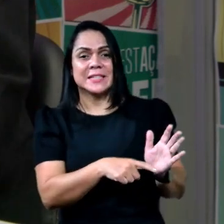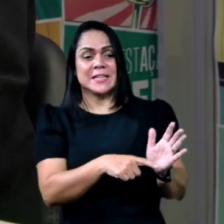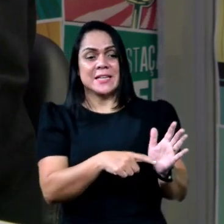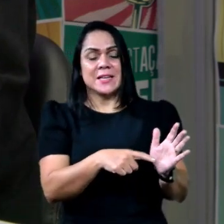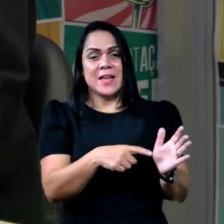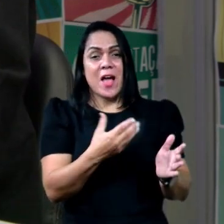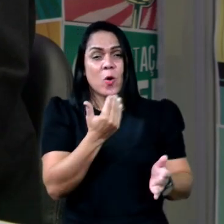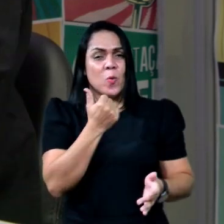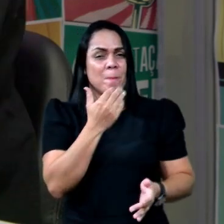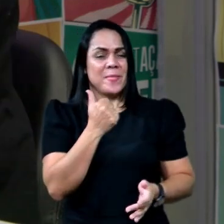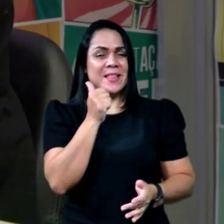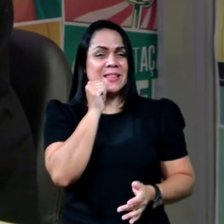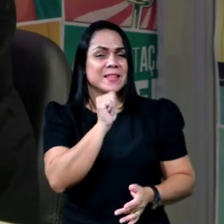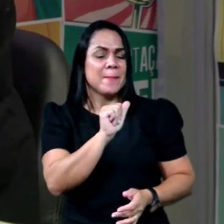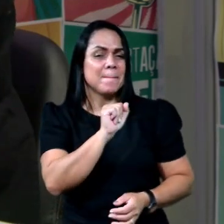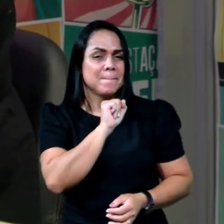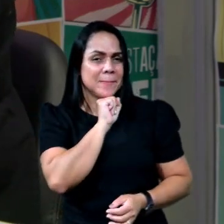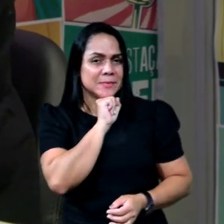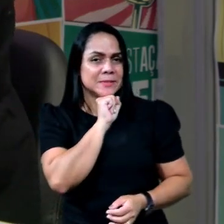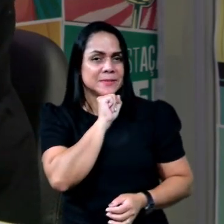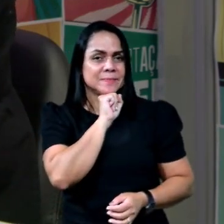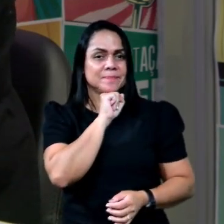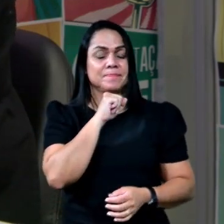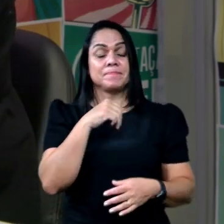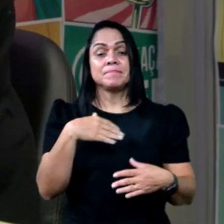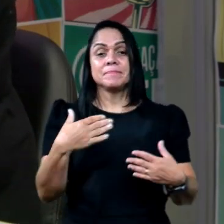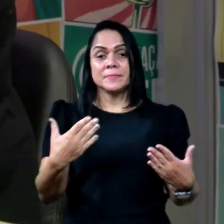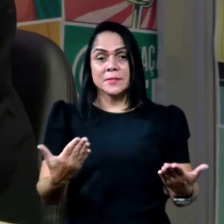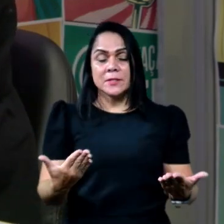mãe dela. Então, apesar da